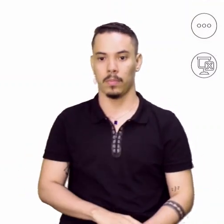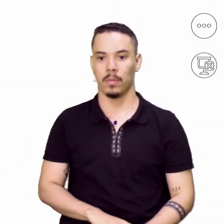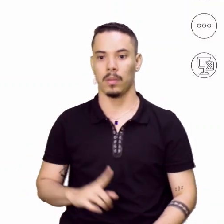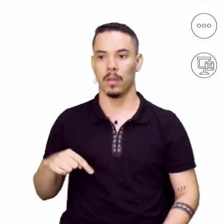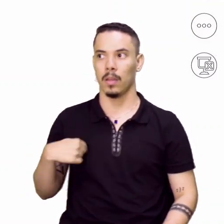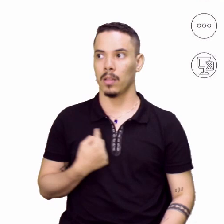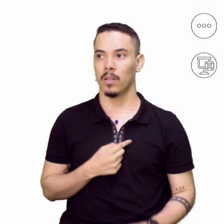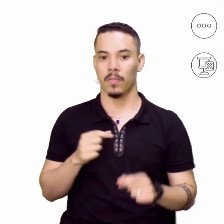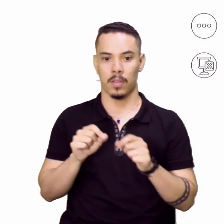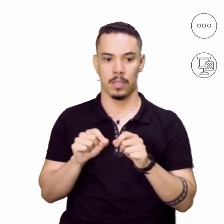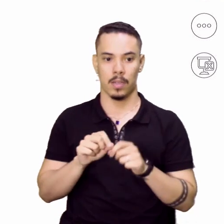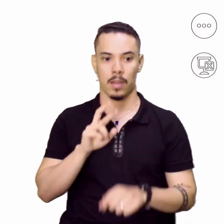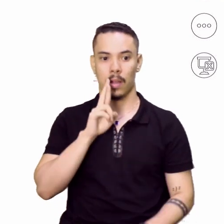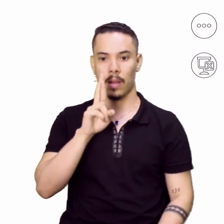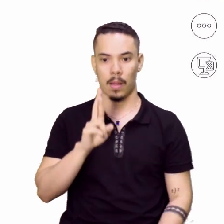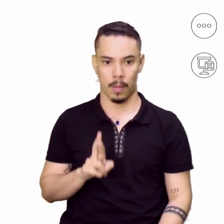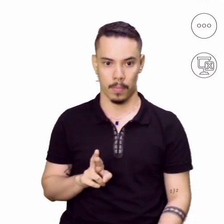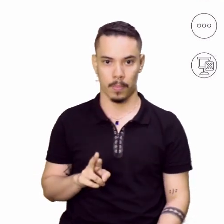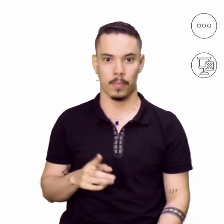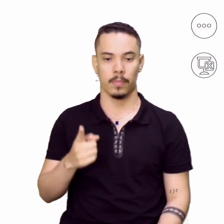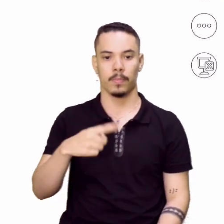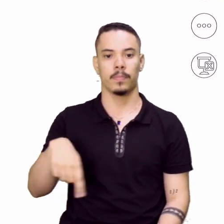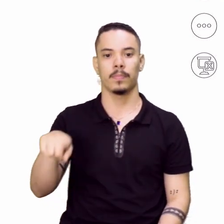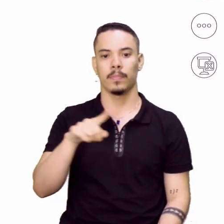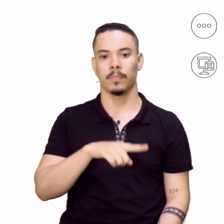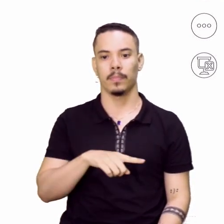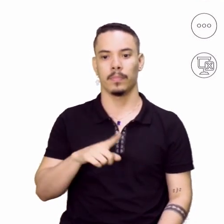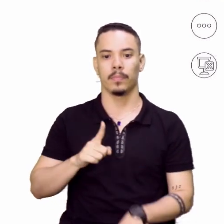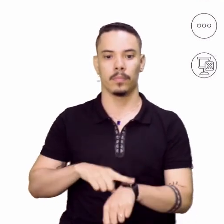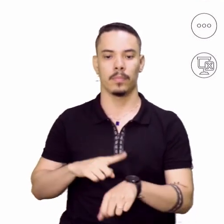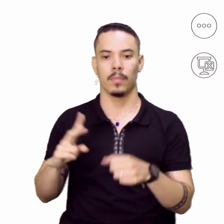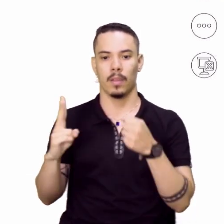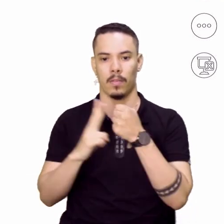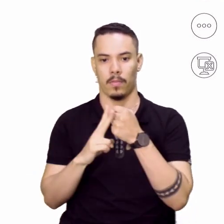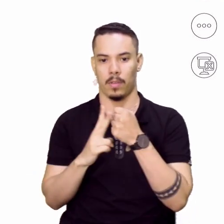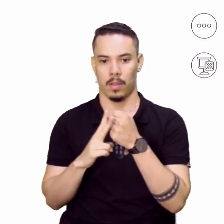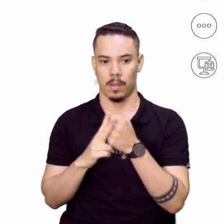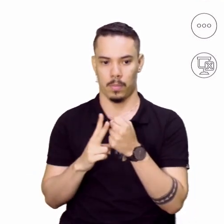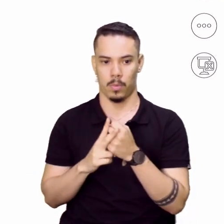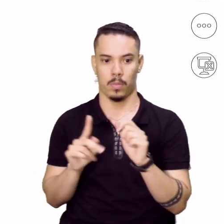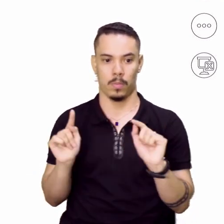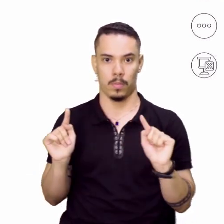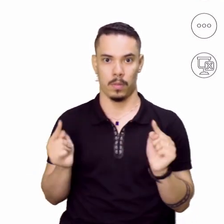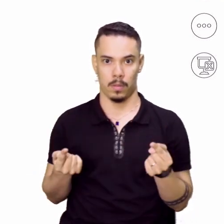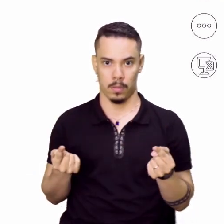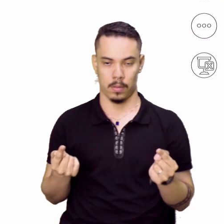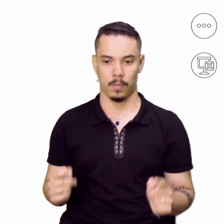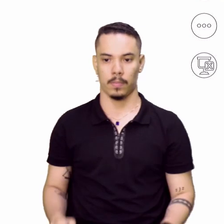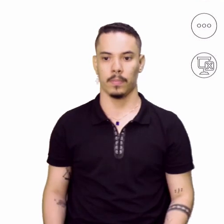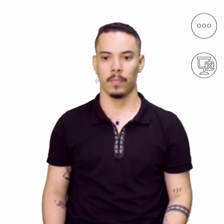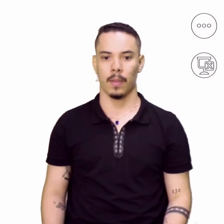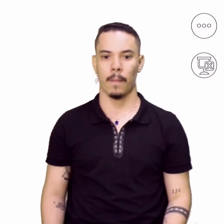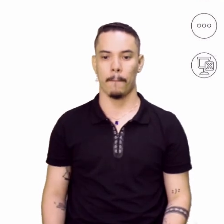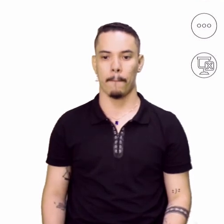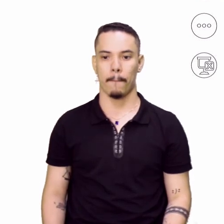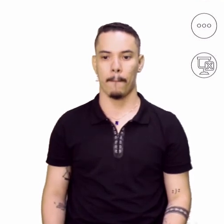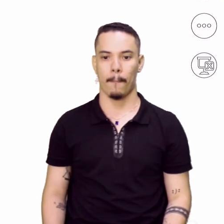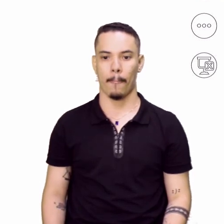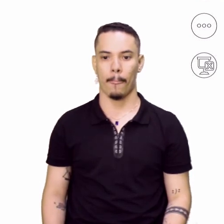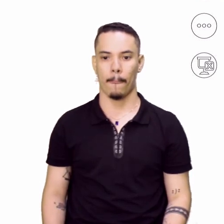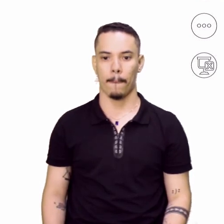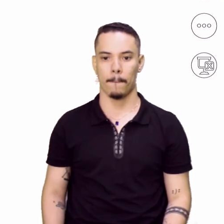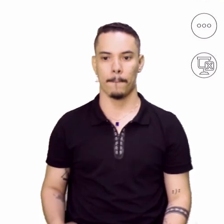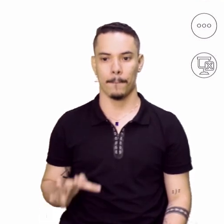rapidinho aqui era para você colocar cada verbo que tá entre parênteses aí eh na no